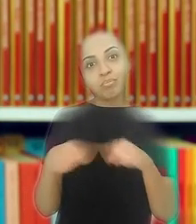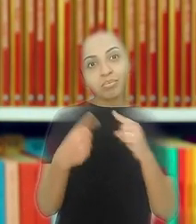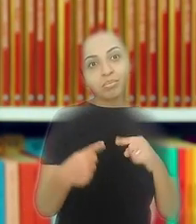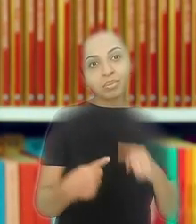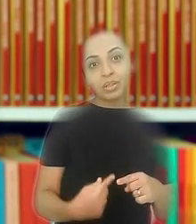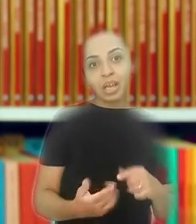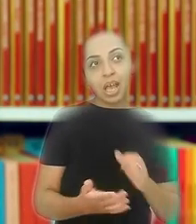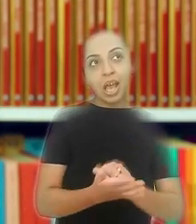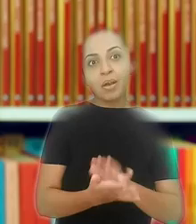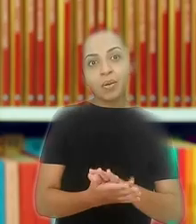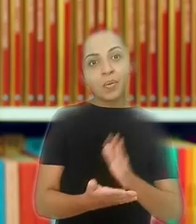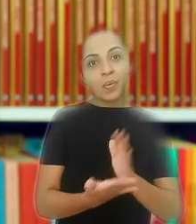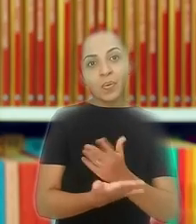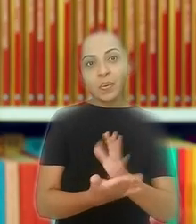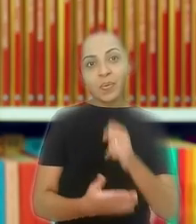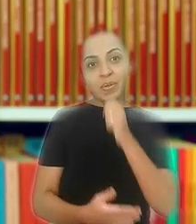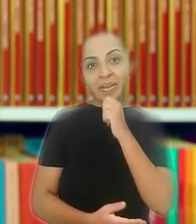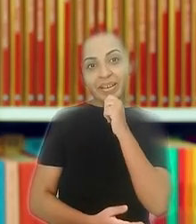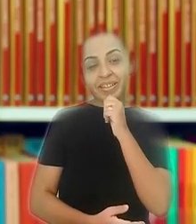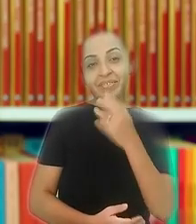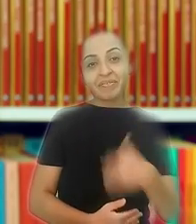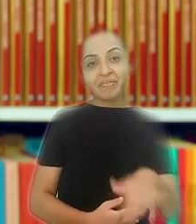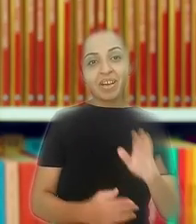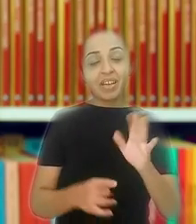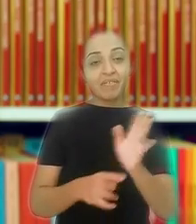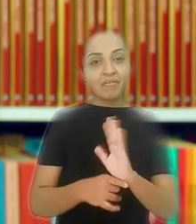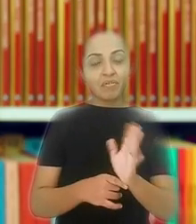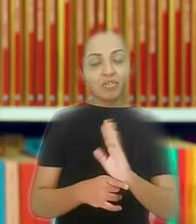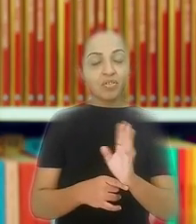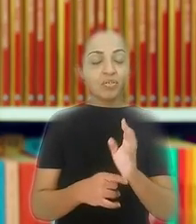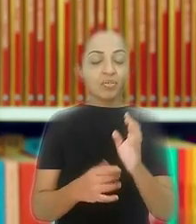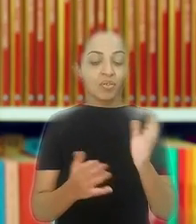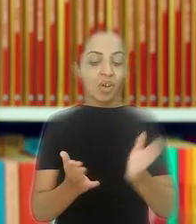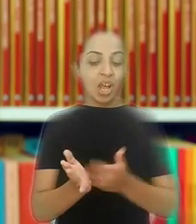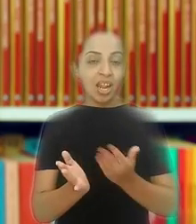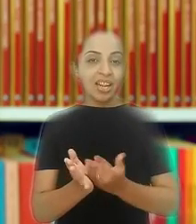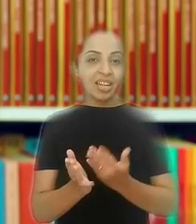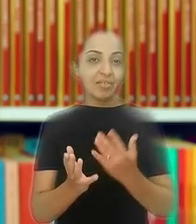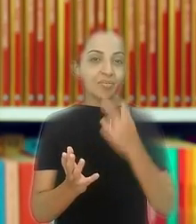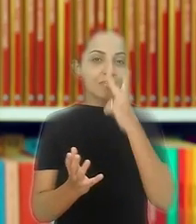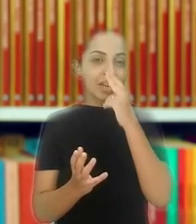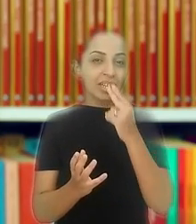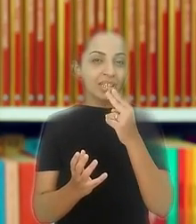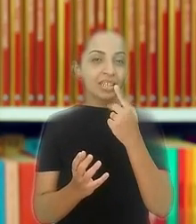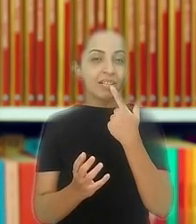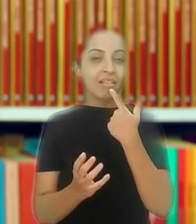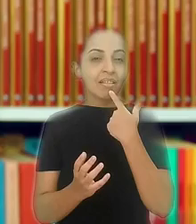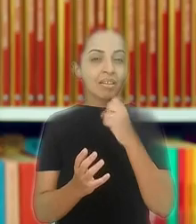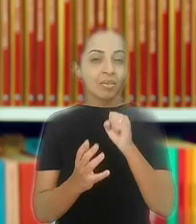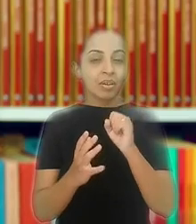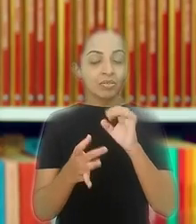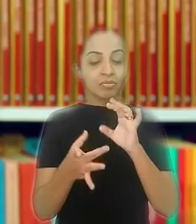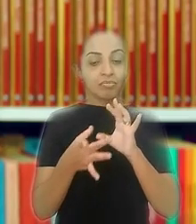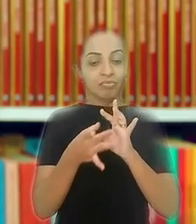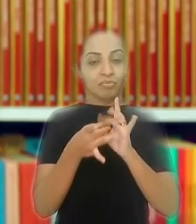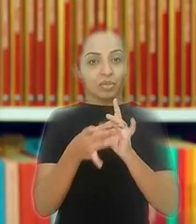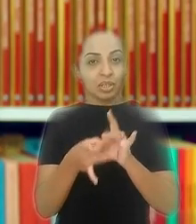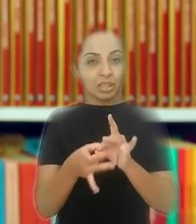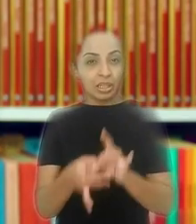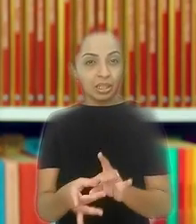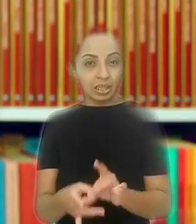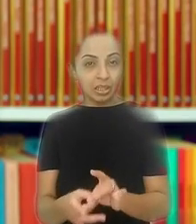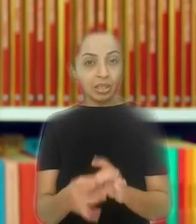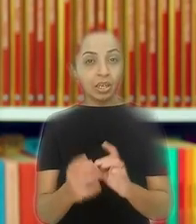questões que eu anotei para a gente fazer um vídeo exclusivo aqui é um livro que carrega muito uma montagem muito bem trincada